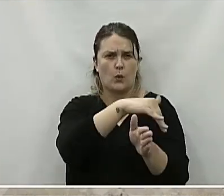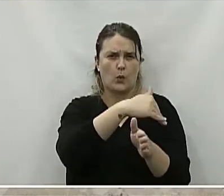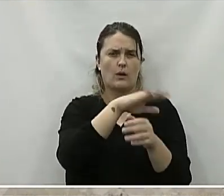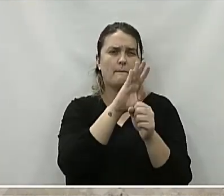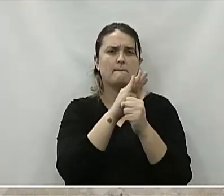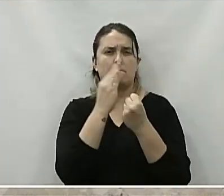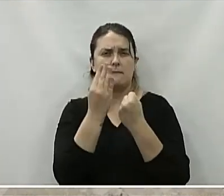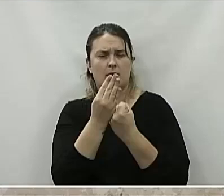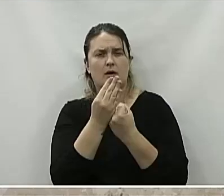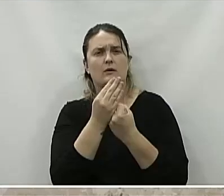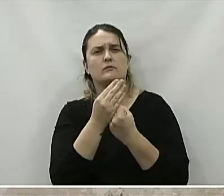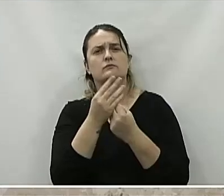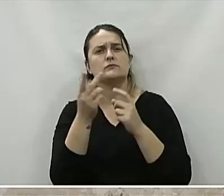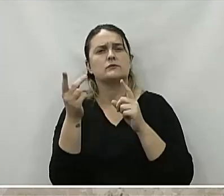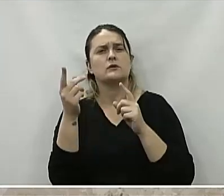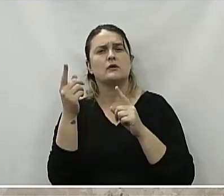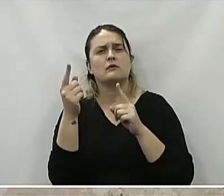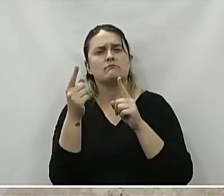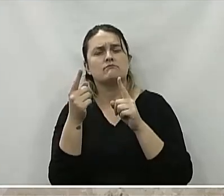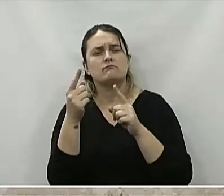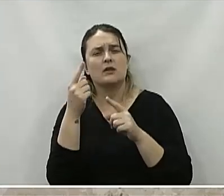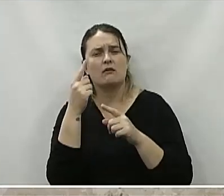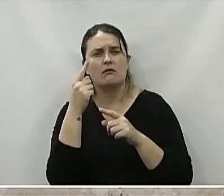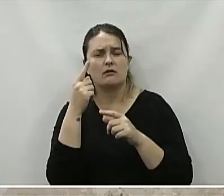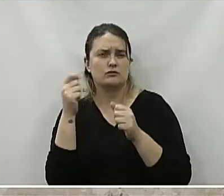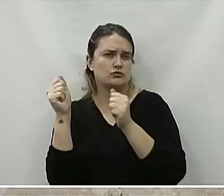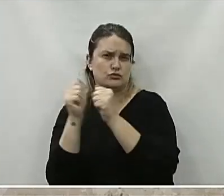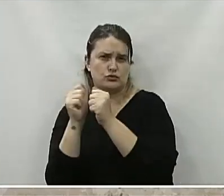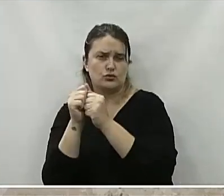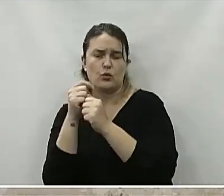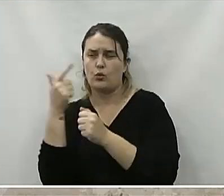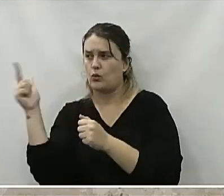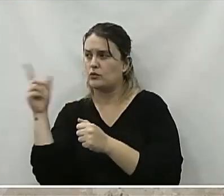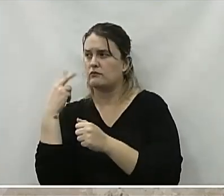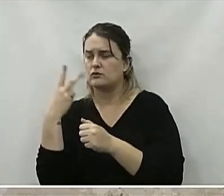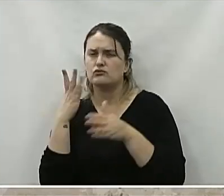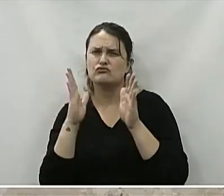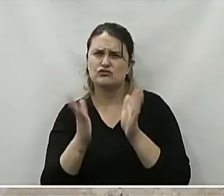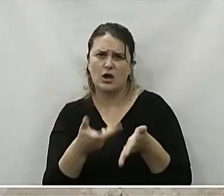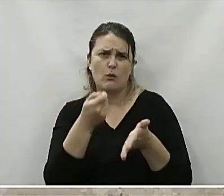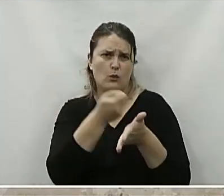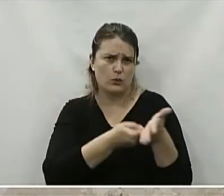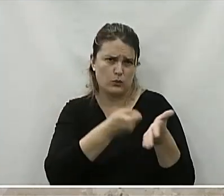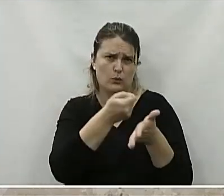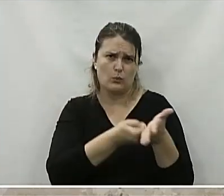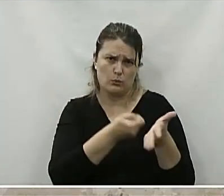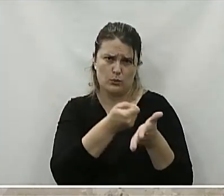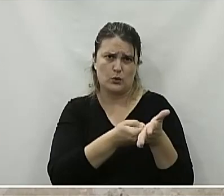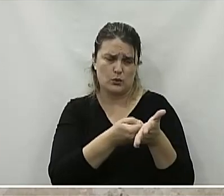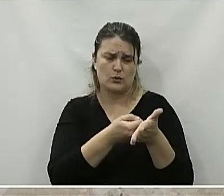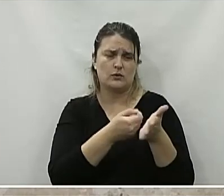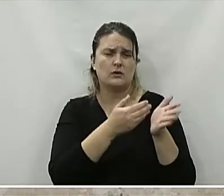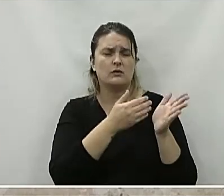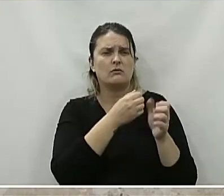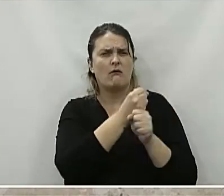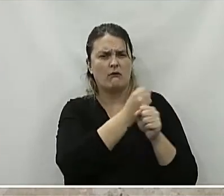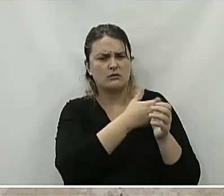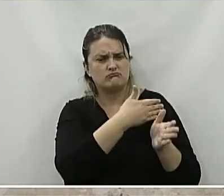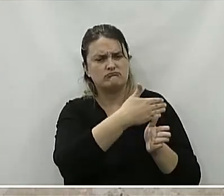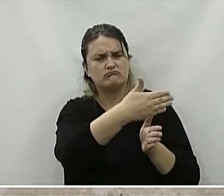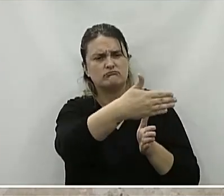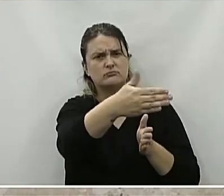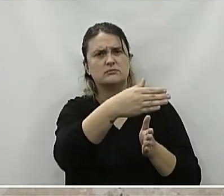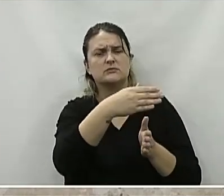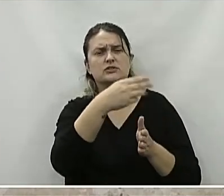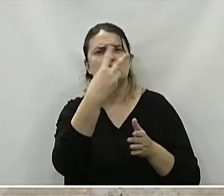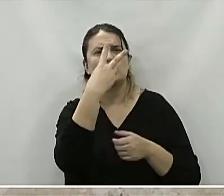bairro, temos em vista, ao qual, juntamente com alguns vereadores, a gente já cobrou durante o mandato, praticamente